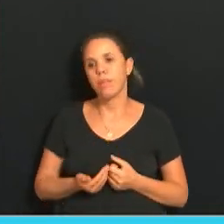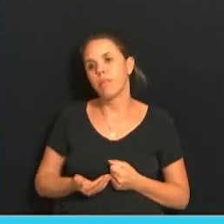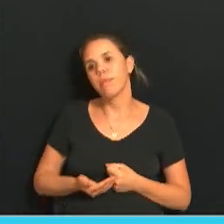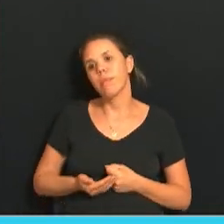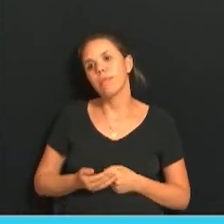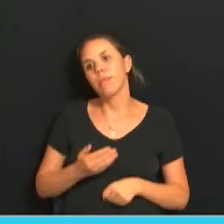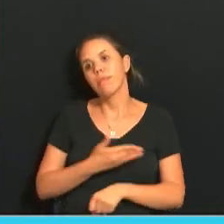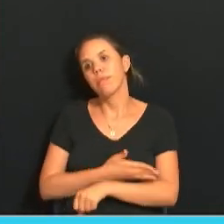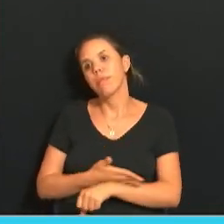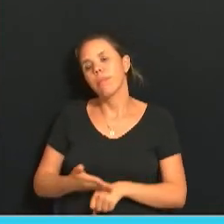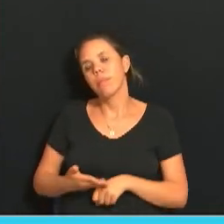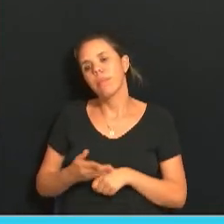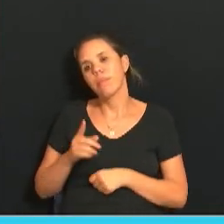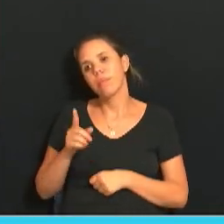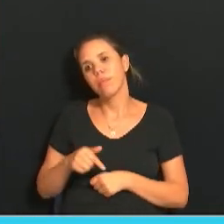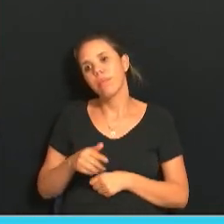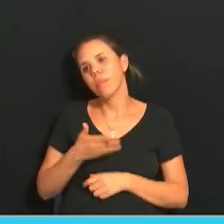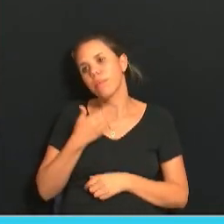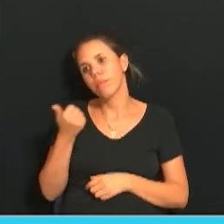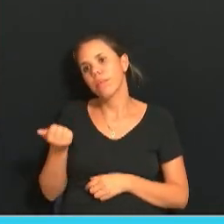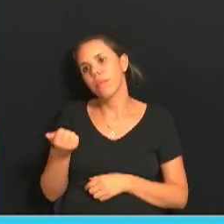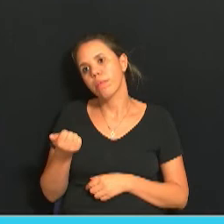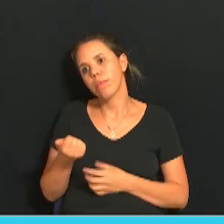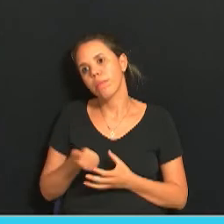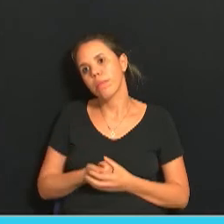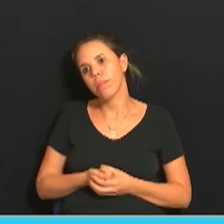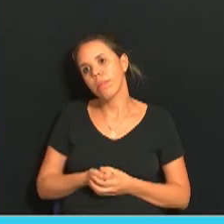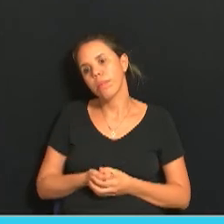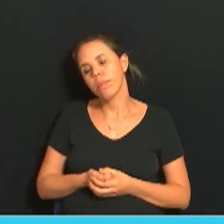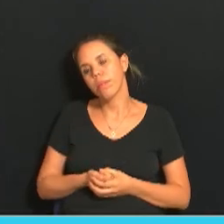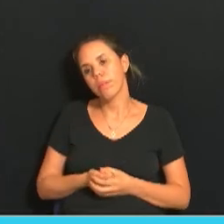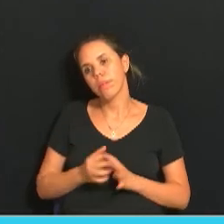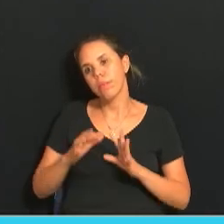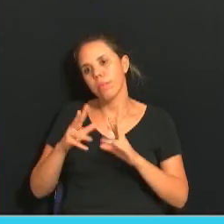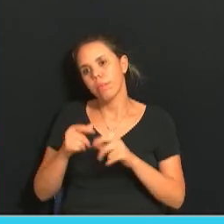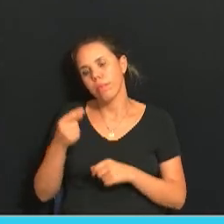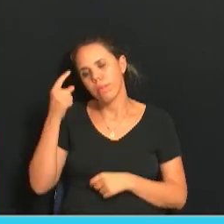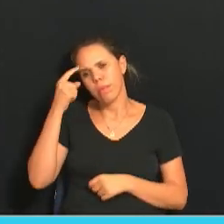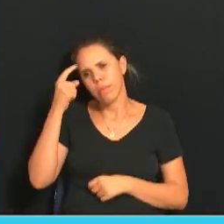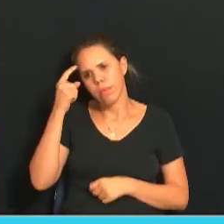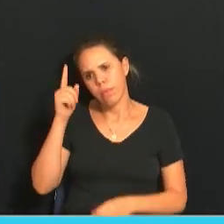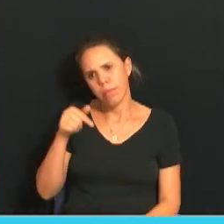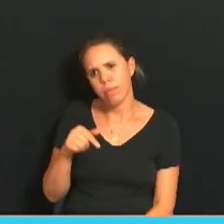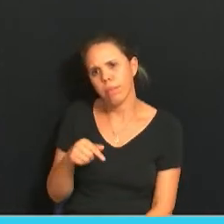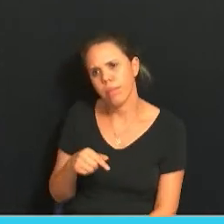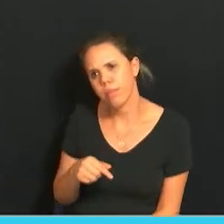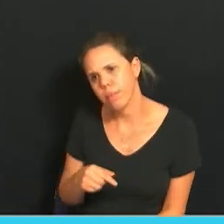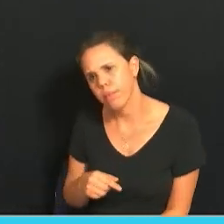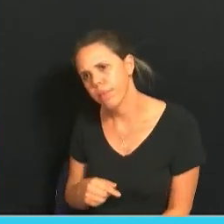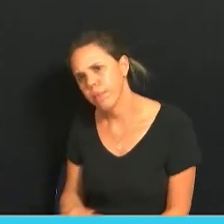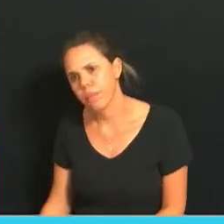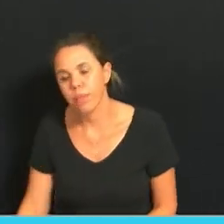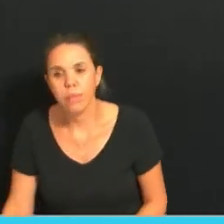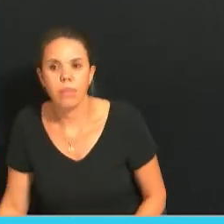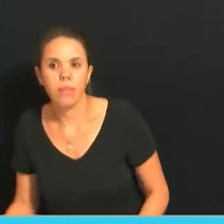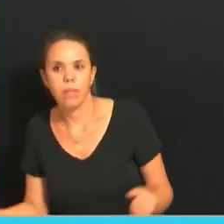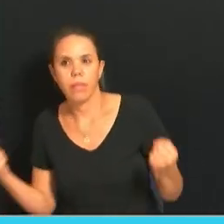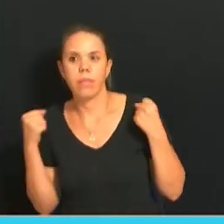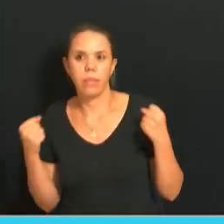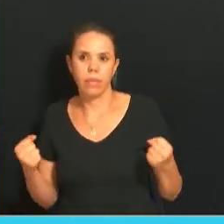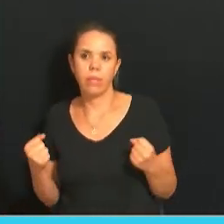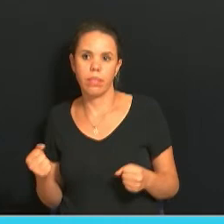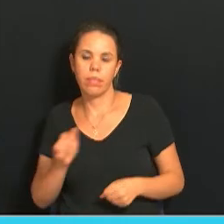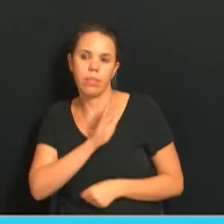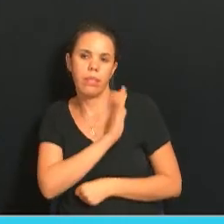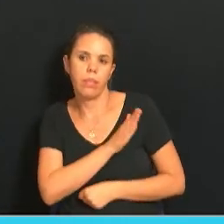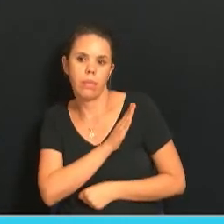habitual, que deve ser ainda melhor, não é? Para vocês terem uma ideia, todo mundo pensa na atividade física como um remédio para o